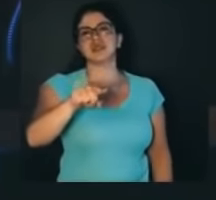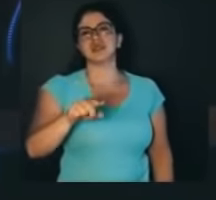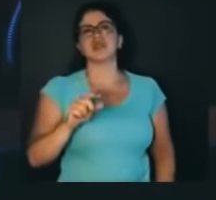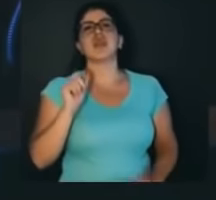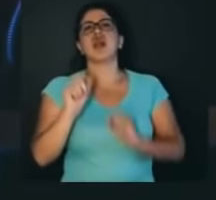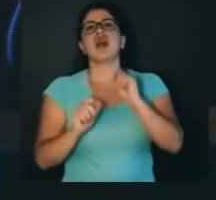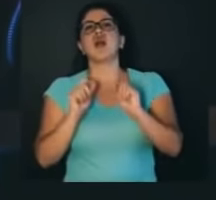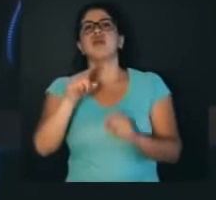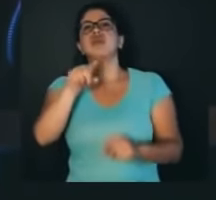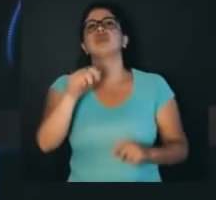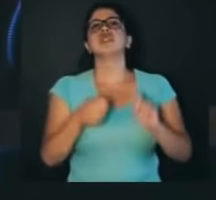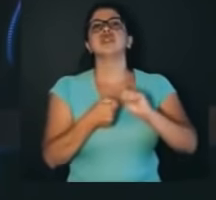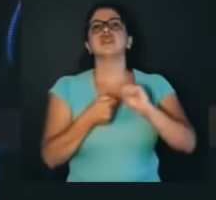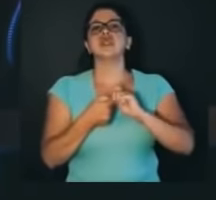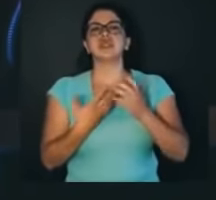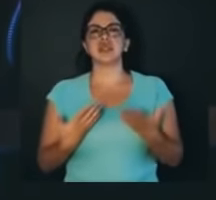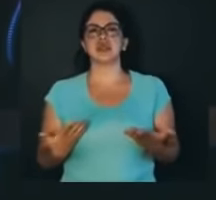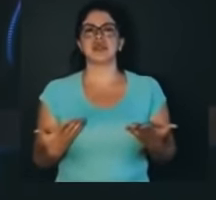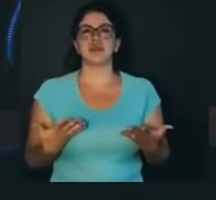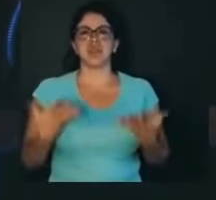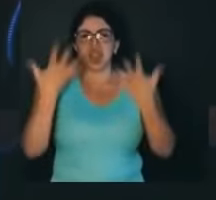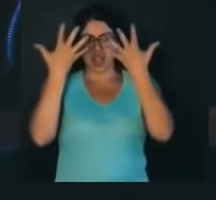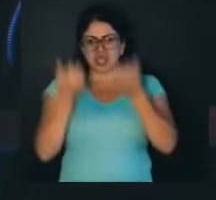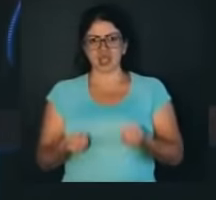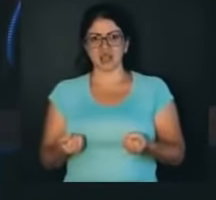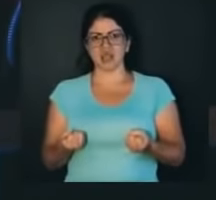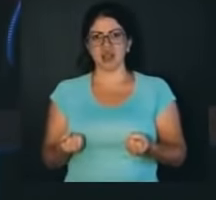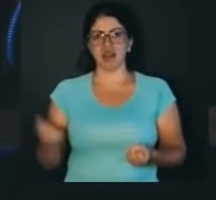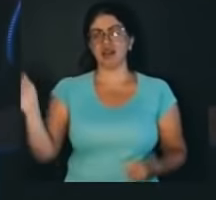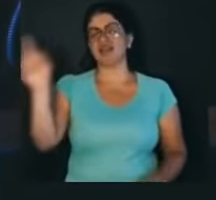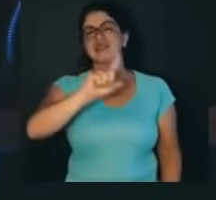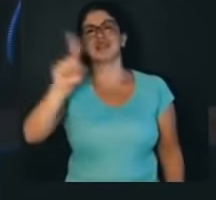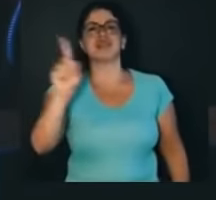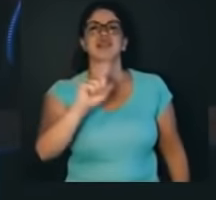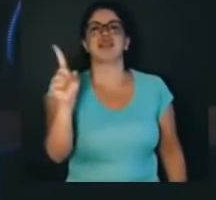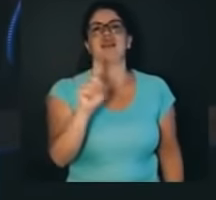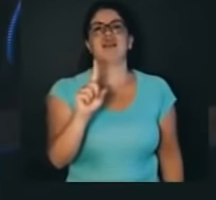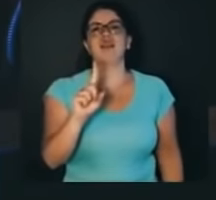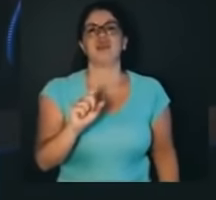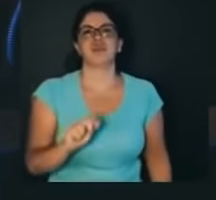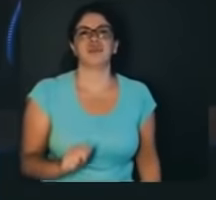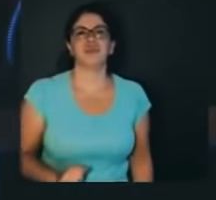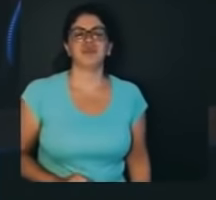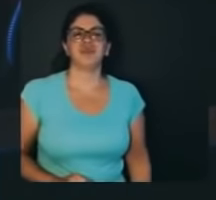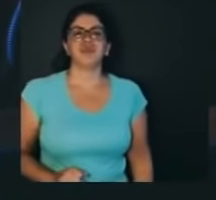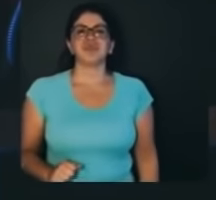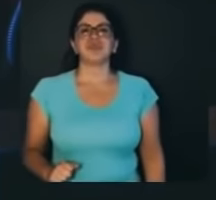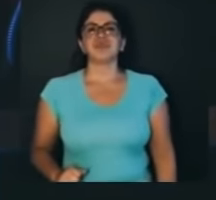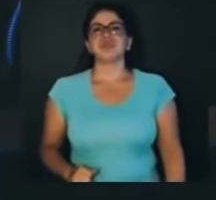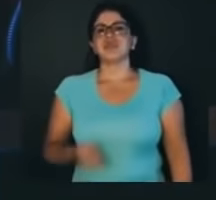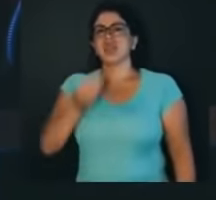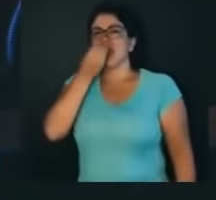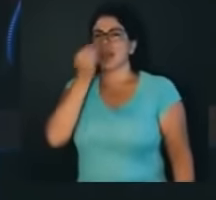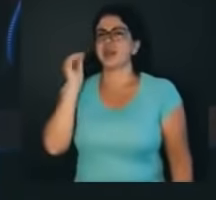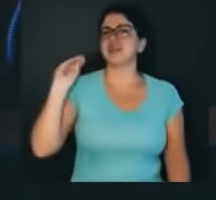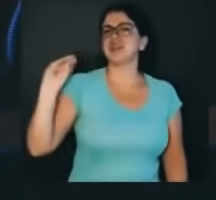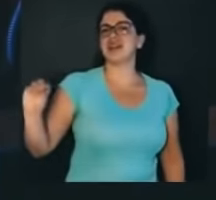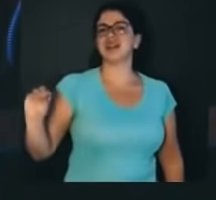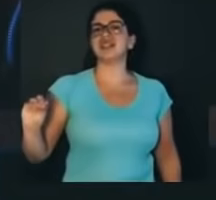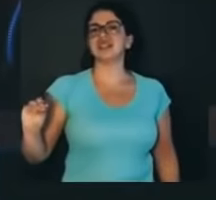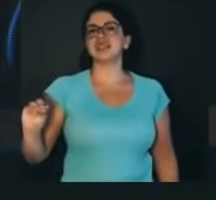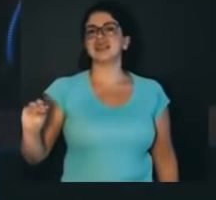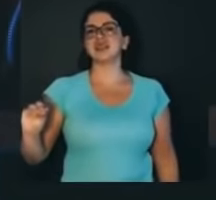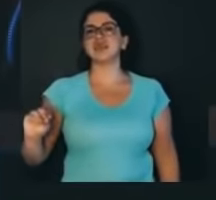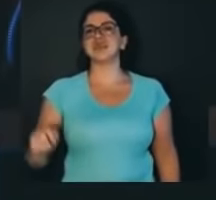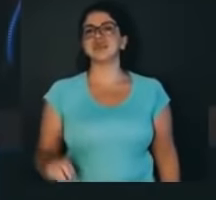não aceitar essas palavras. Não aceite essas palavras de maldição. Porque primeiro, elas